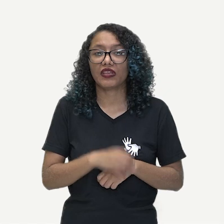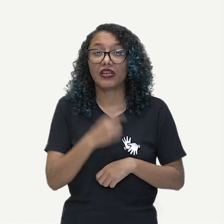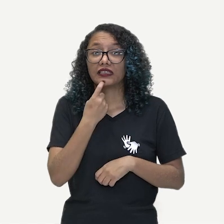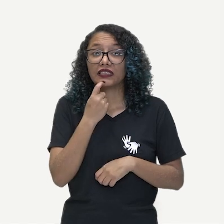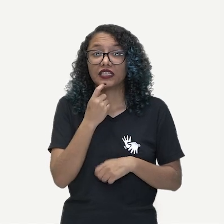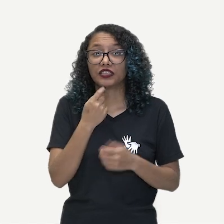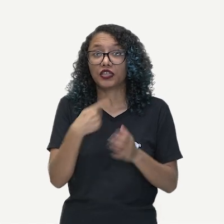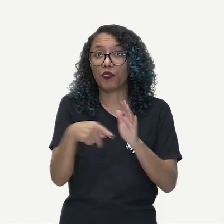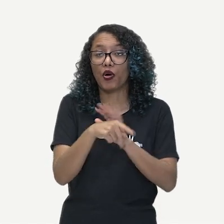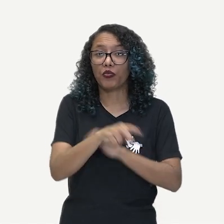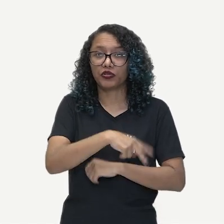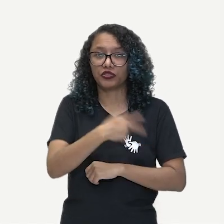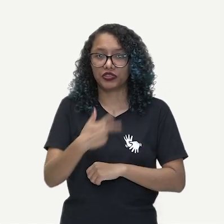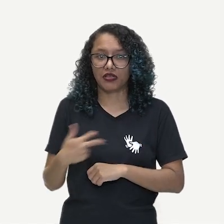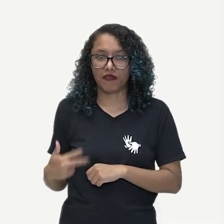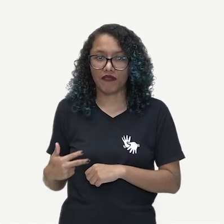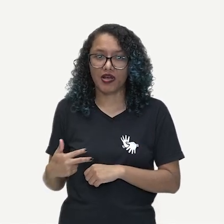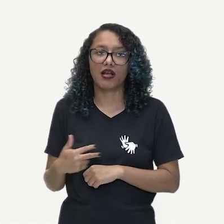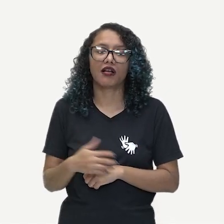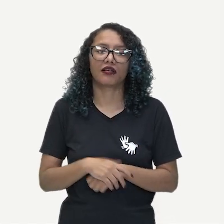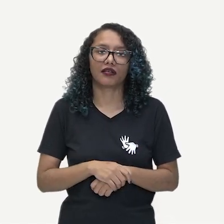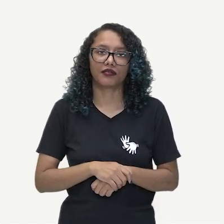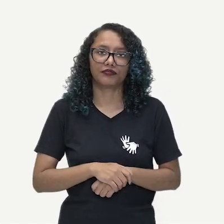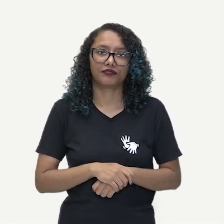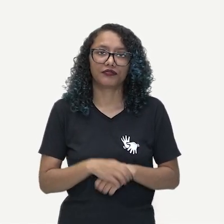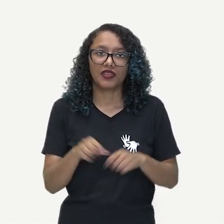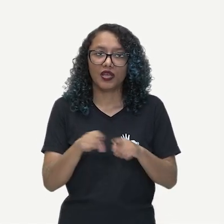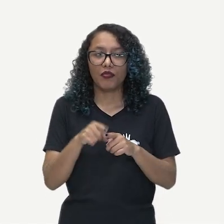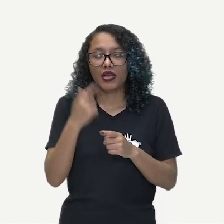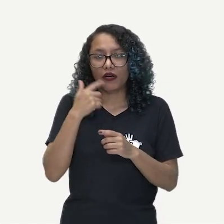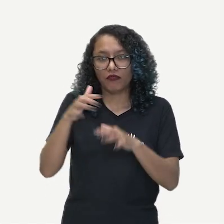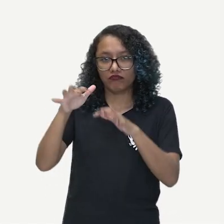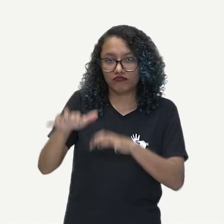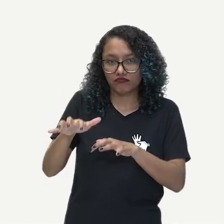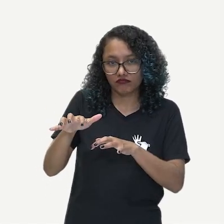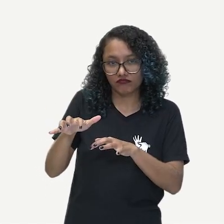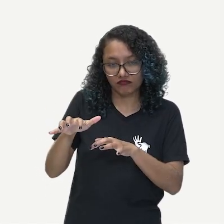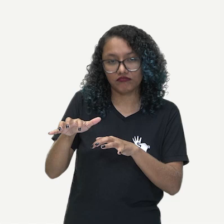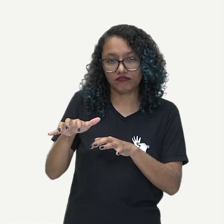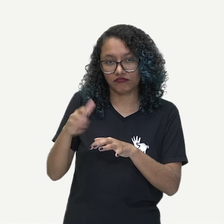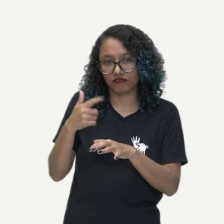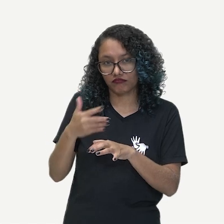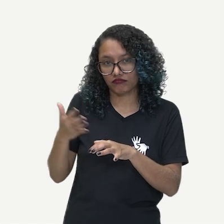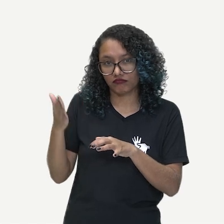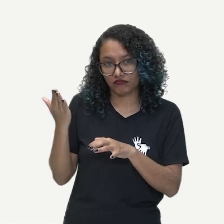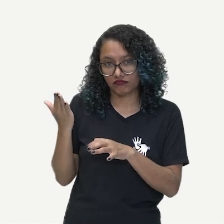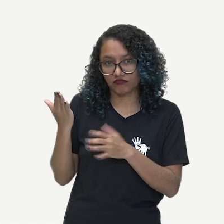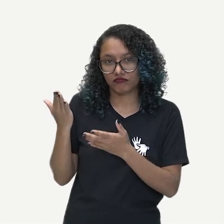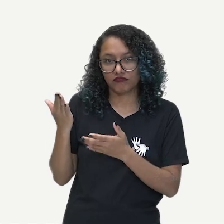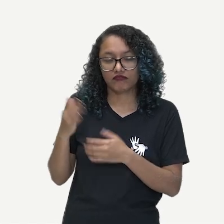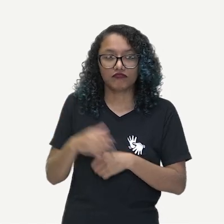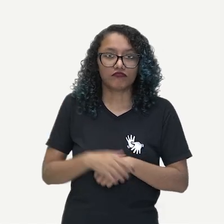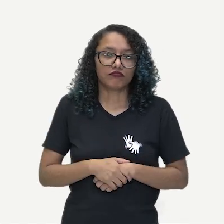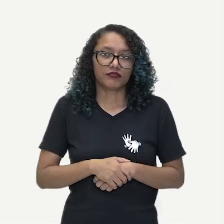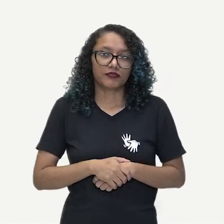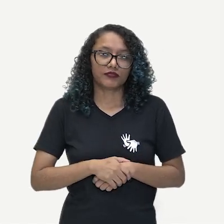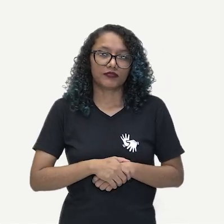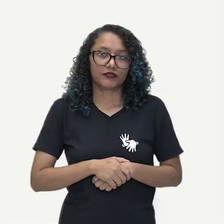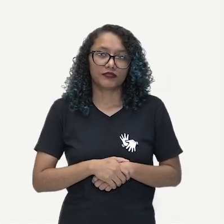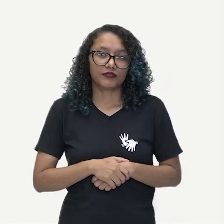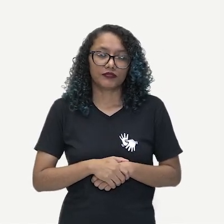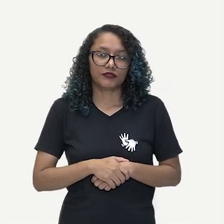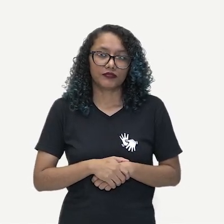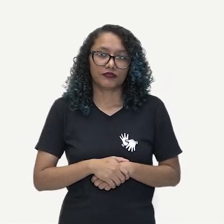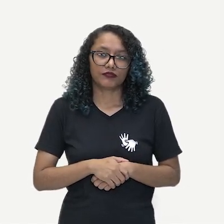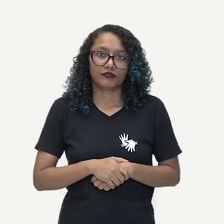Dinamarca. Aqui nessa região nós temos o Reino Unido da Grã-Bretanha e Irlanda. Então a Irlanda fazendo